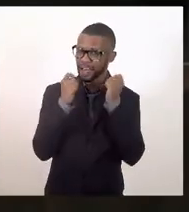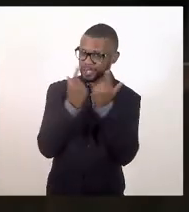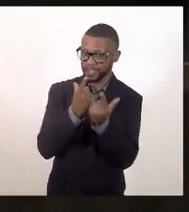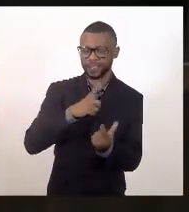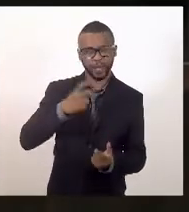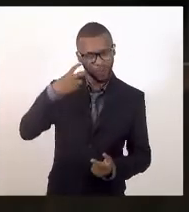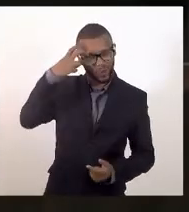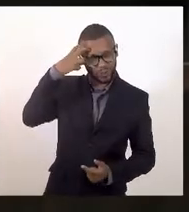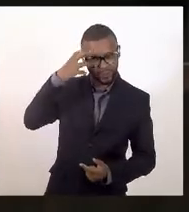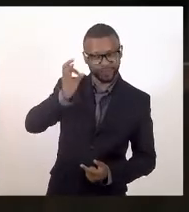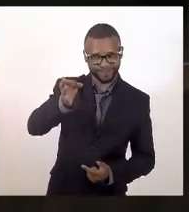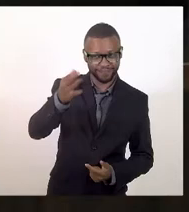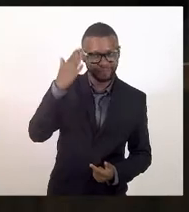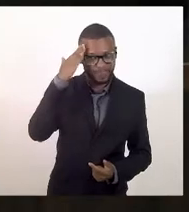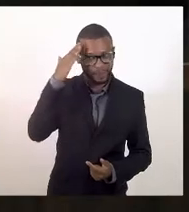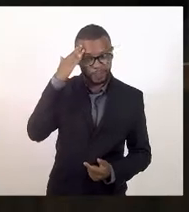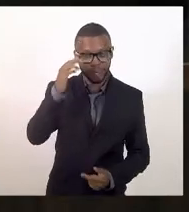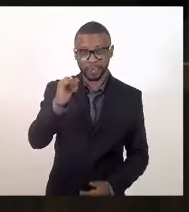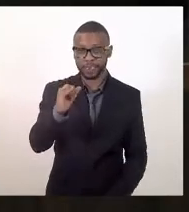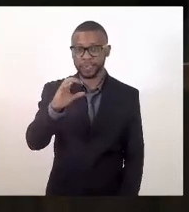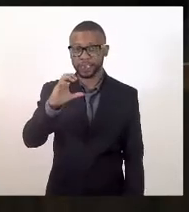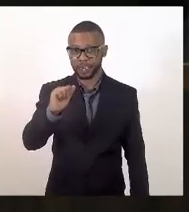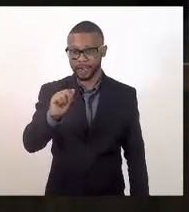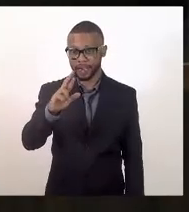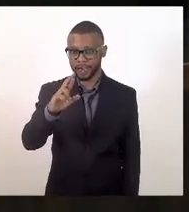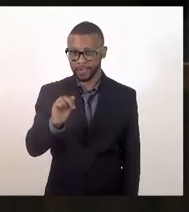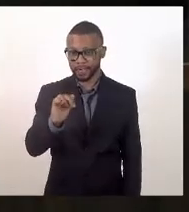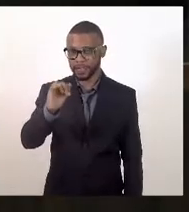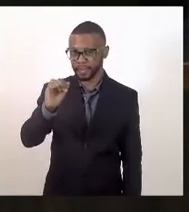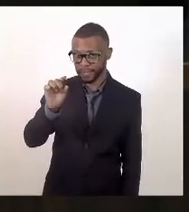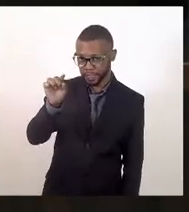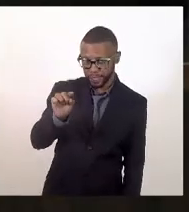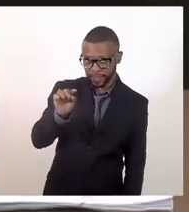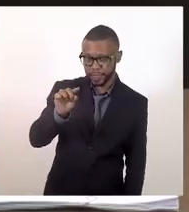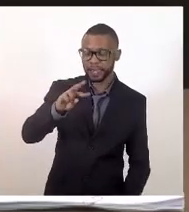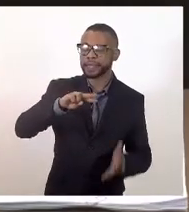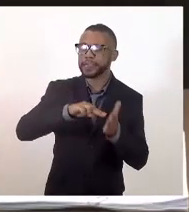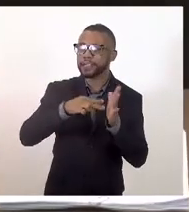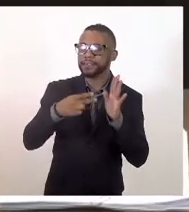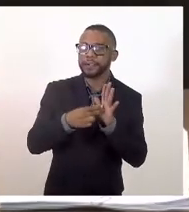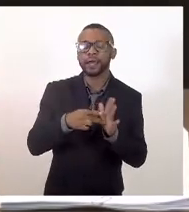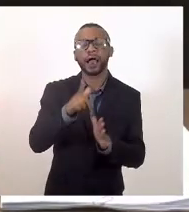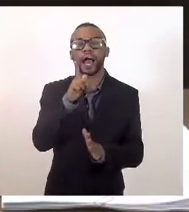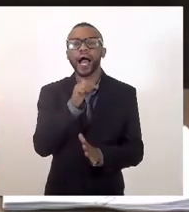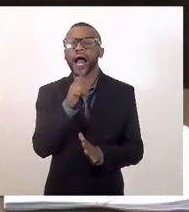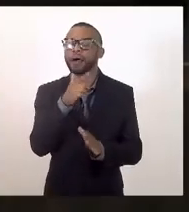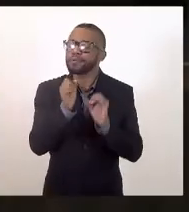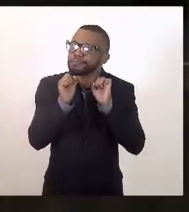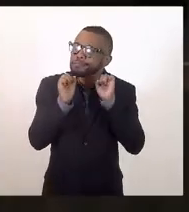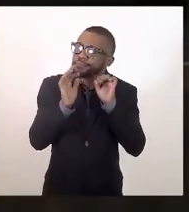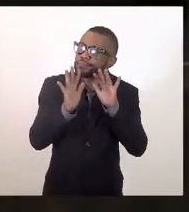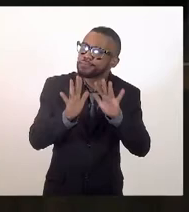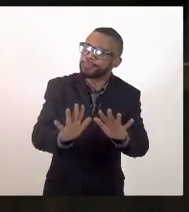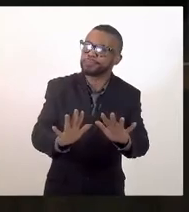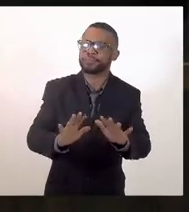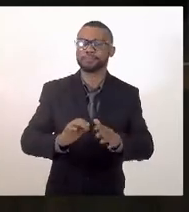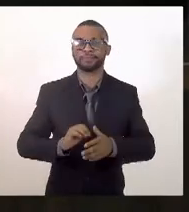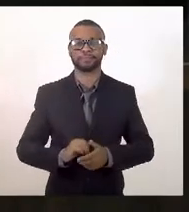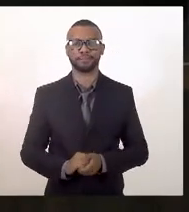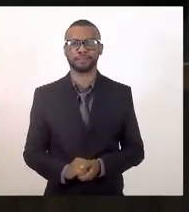Valdec? E Caraí, é isso? Água bendita ou abençoada.